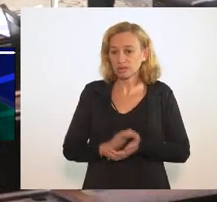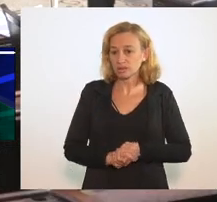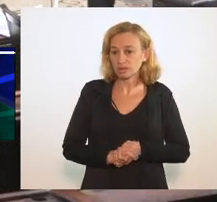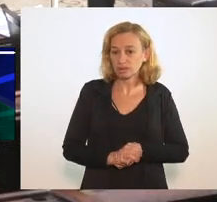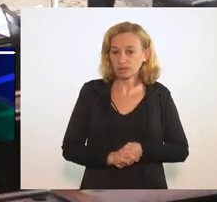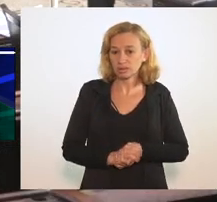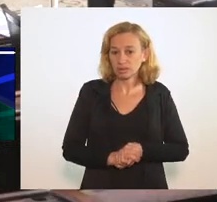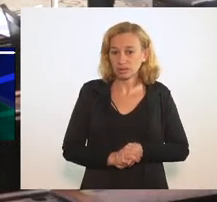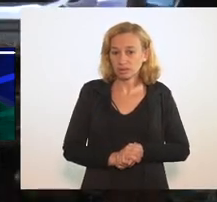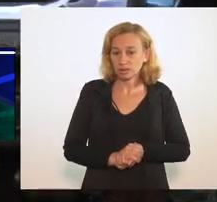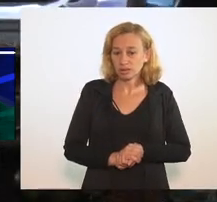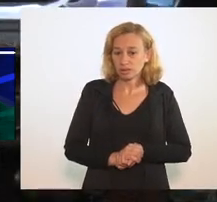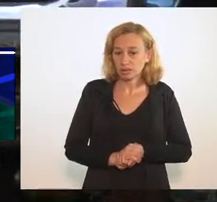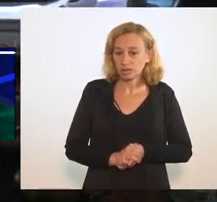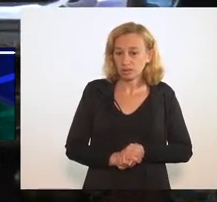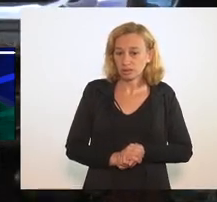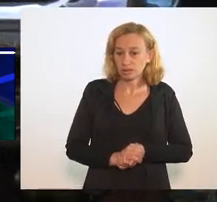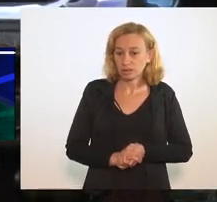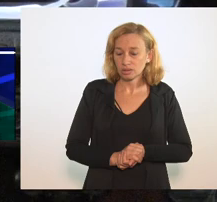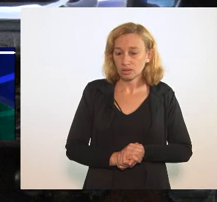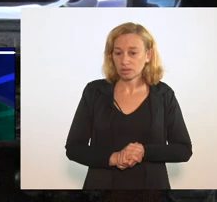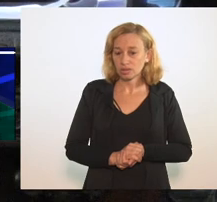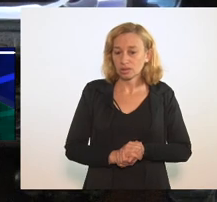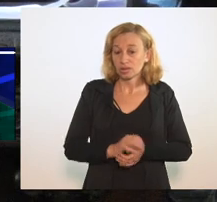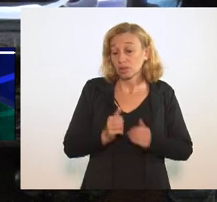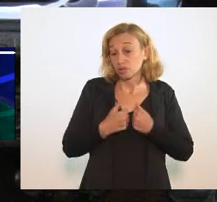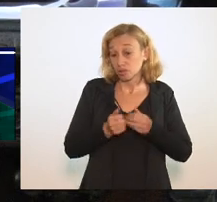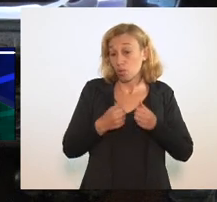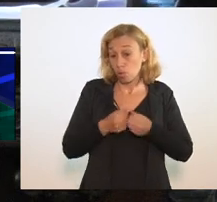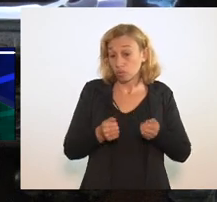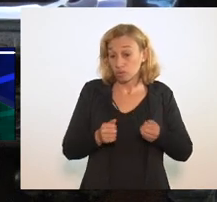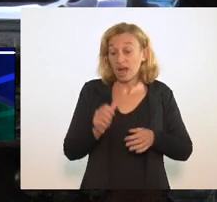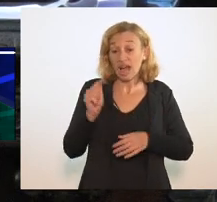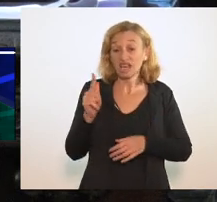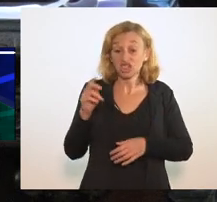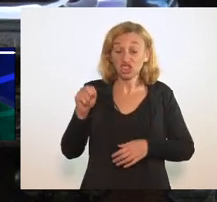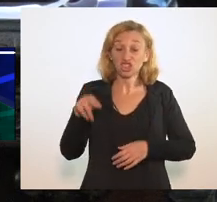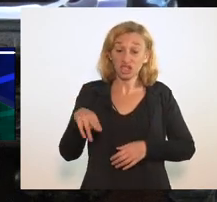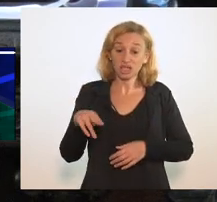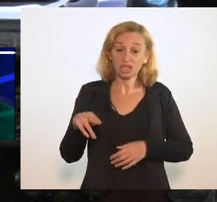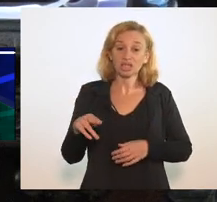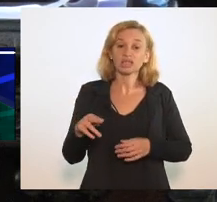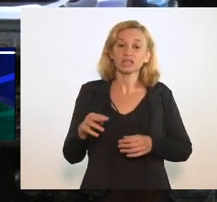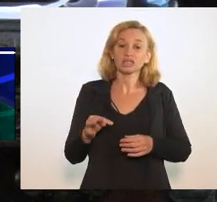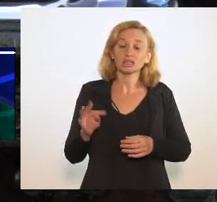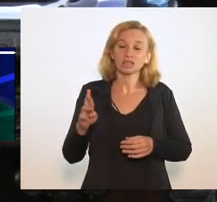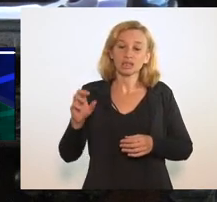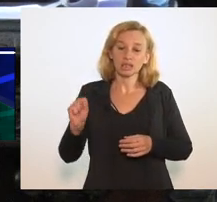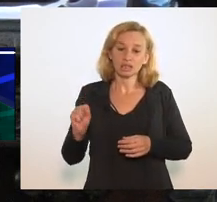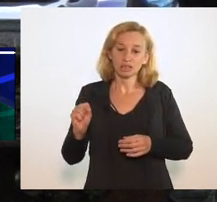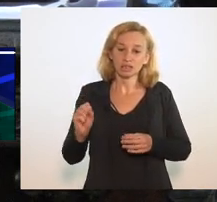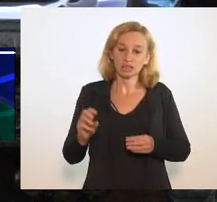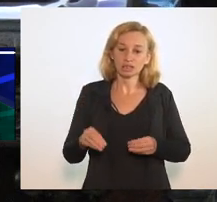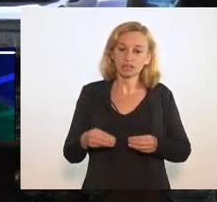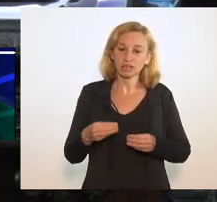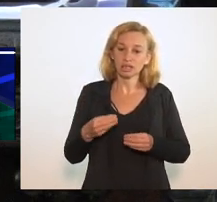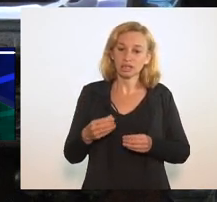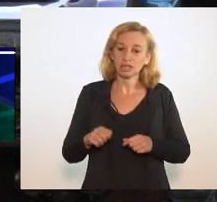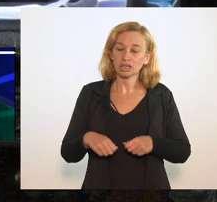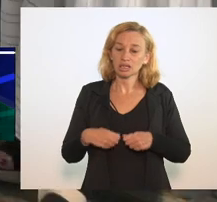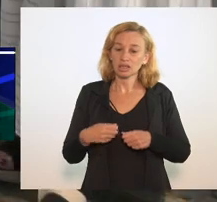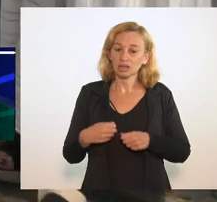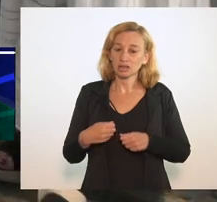Então, coletivo intermunicipal de passageiro é o ônibus. Não. A Getransp está exatamente dando aumento. Presidente, a